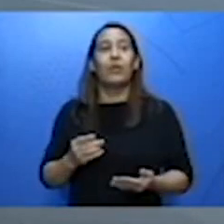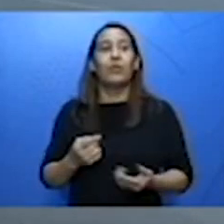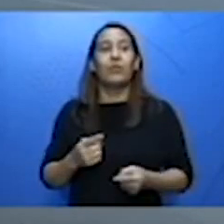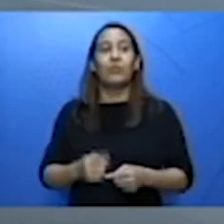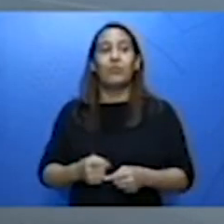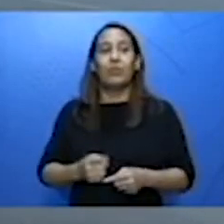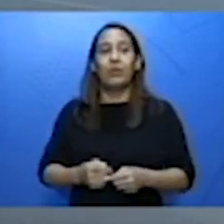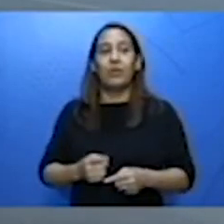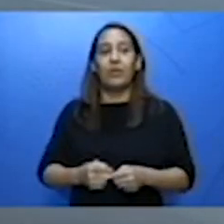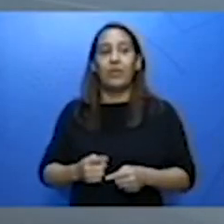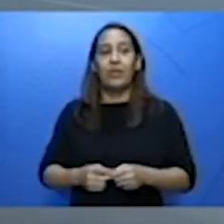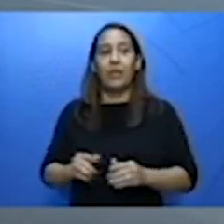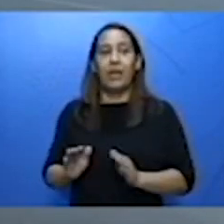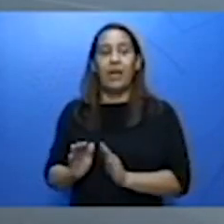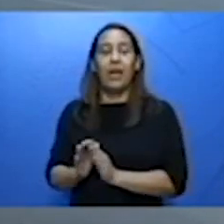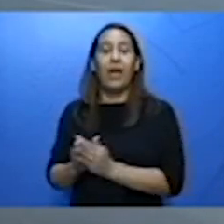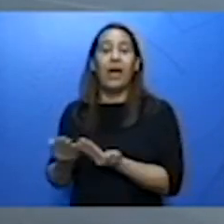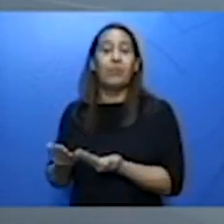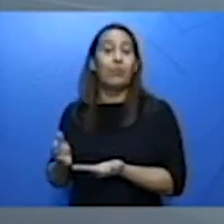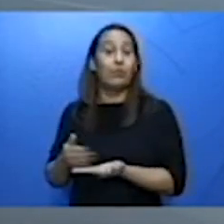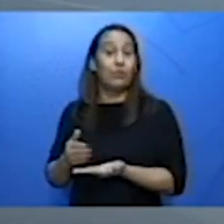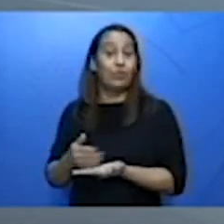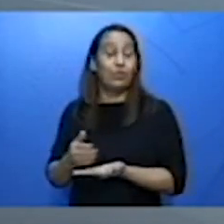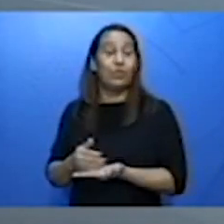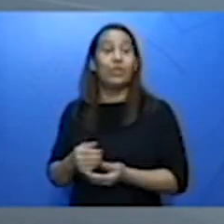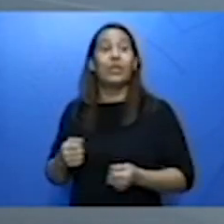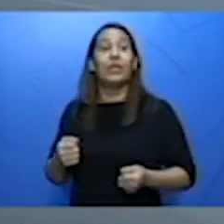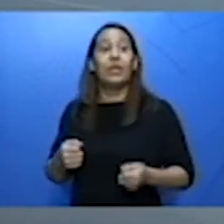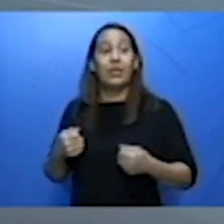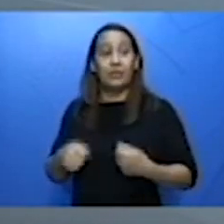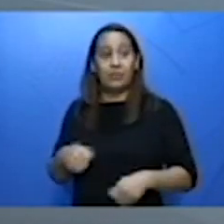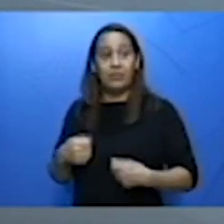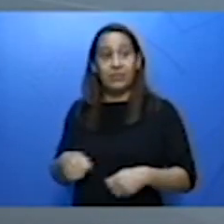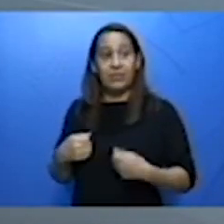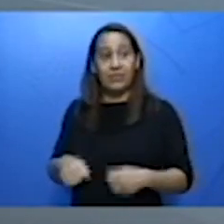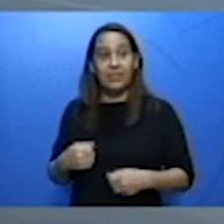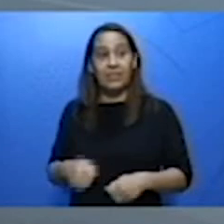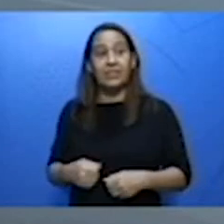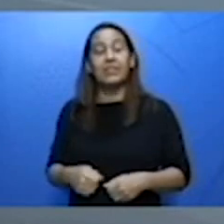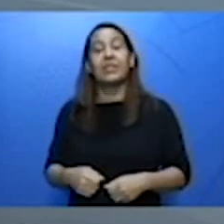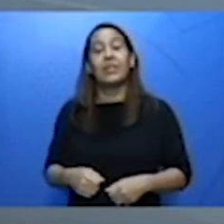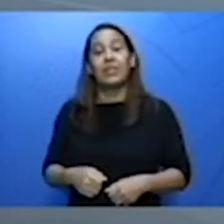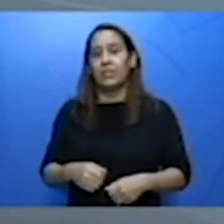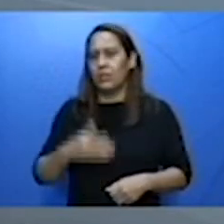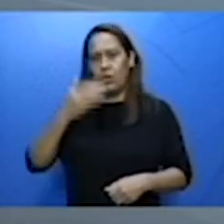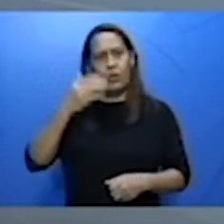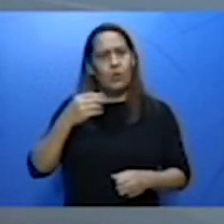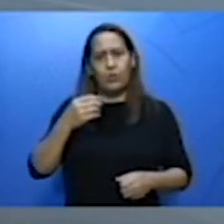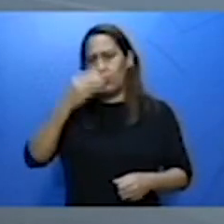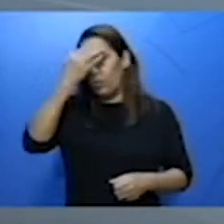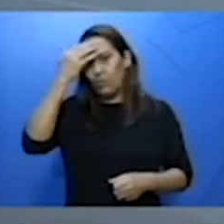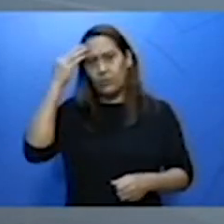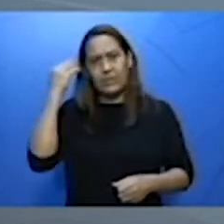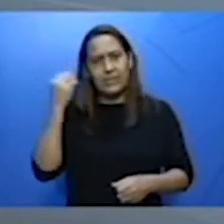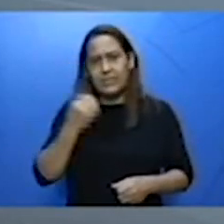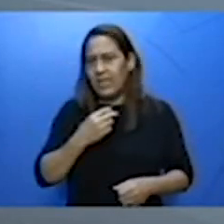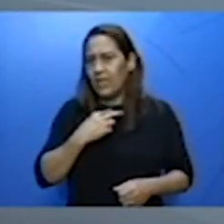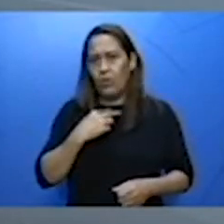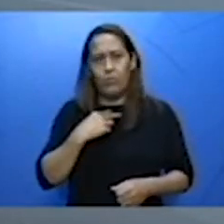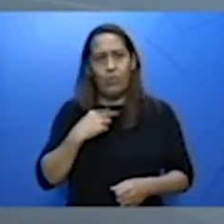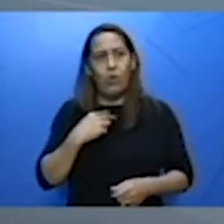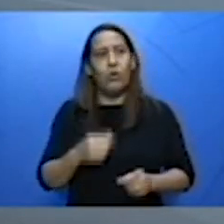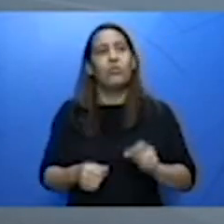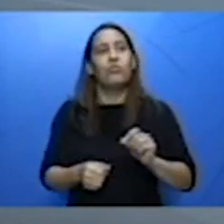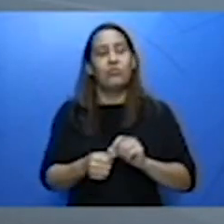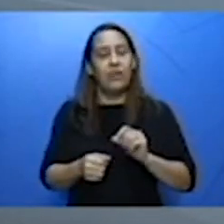ela vai demorar um pouquinho para retomar. E se você ficar muito tempo sem fazer, você pode se esquecer. tá? Então, agora